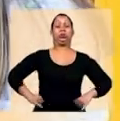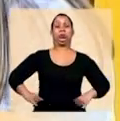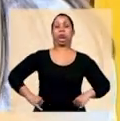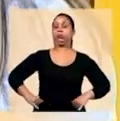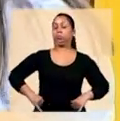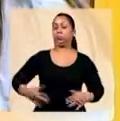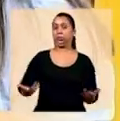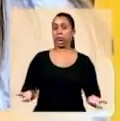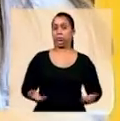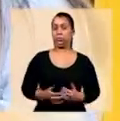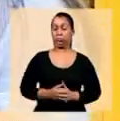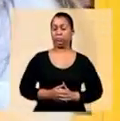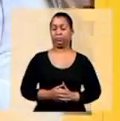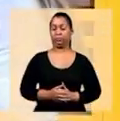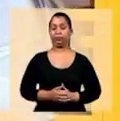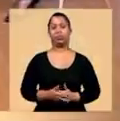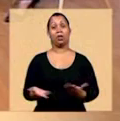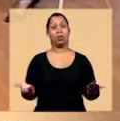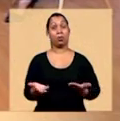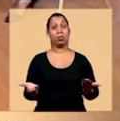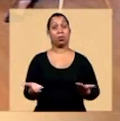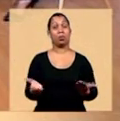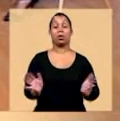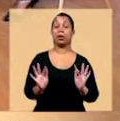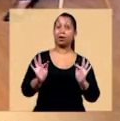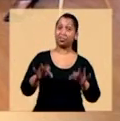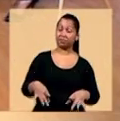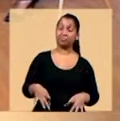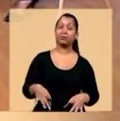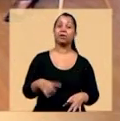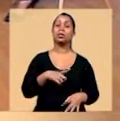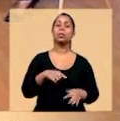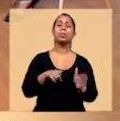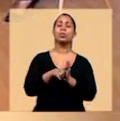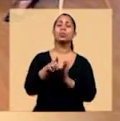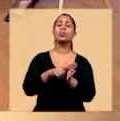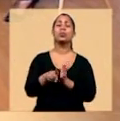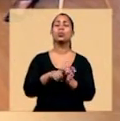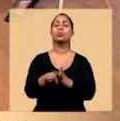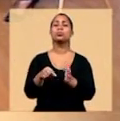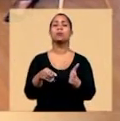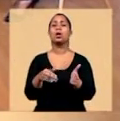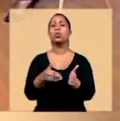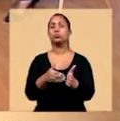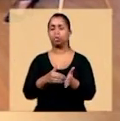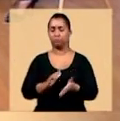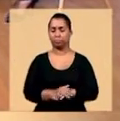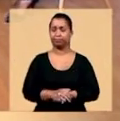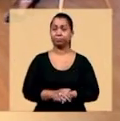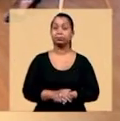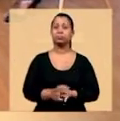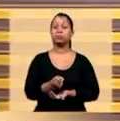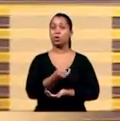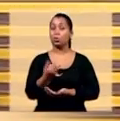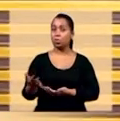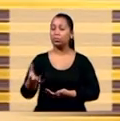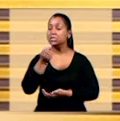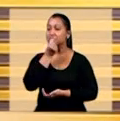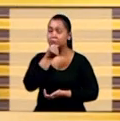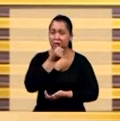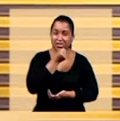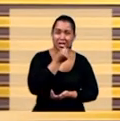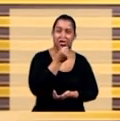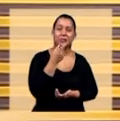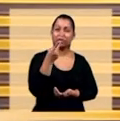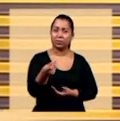tamanha dor, não é? Doutora, a gente já está indo para a nossa fase final. Eu tenho uma última pergunta para o senhor, que é o seguinte. Já tem algumas